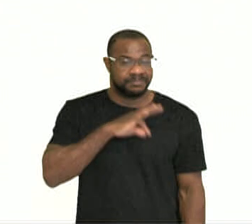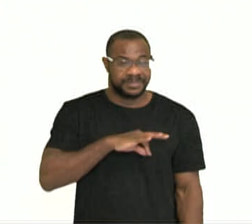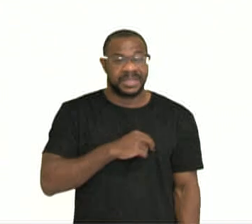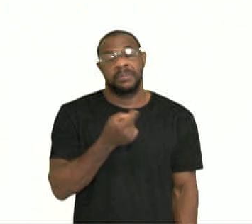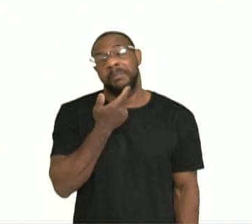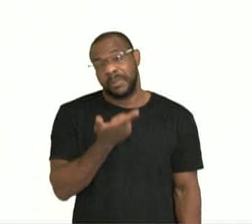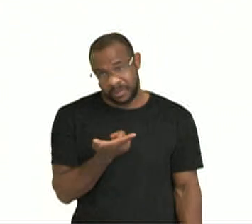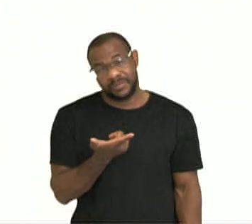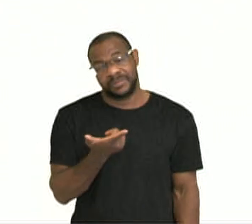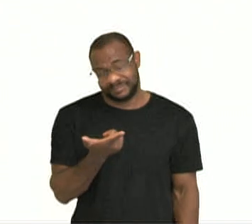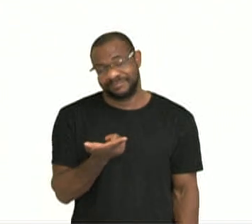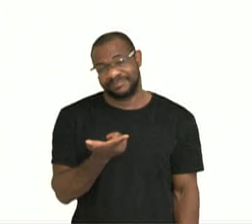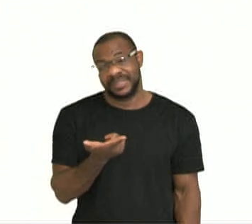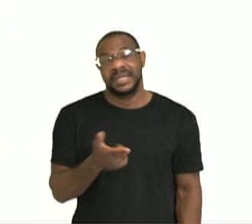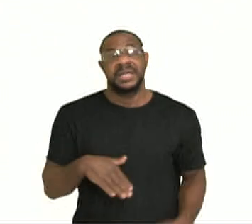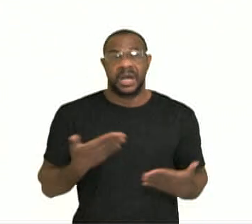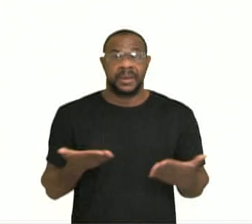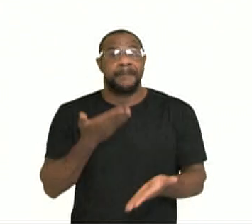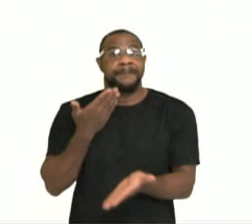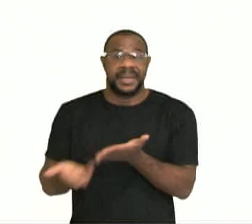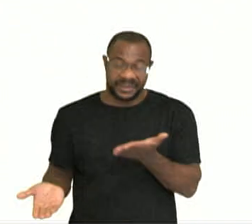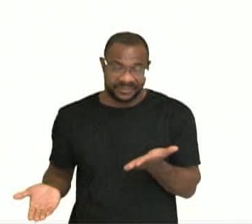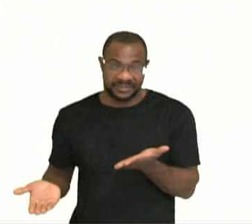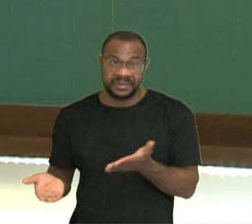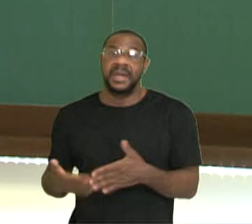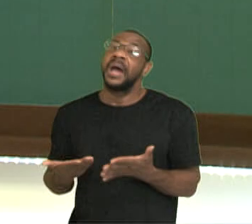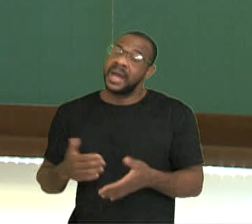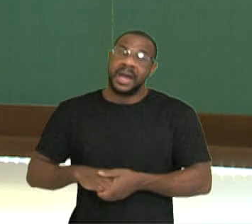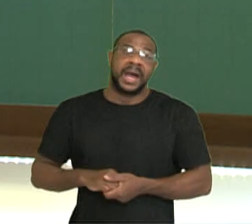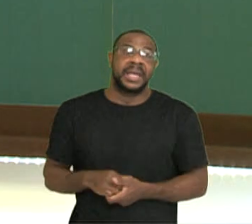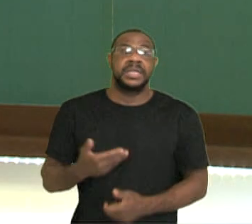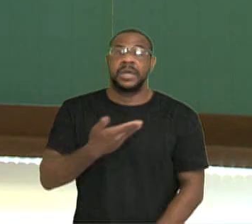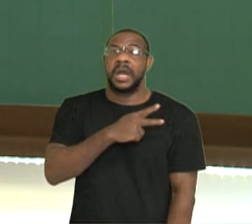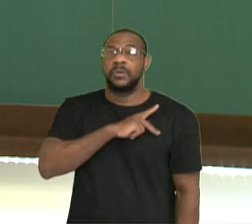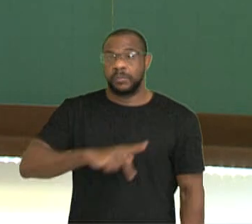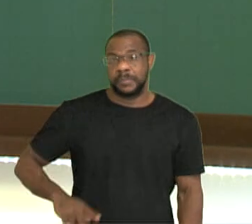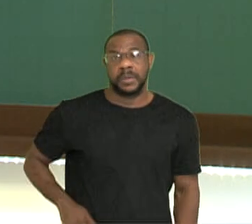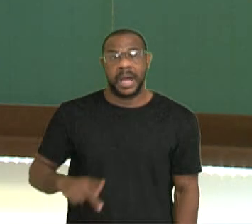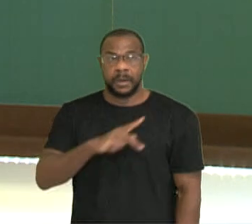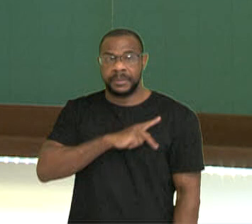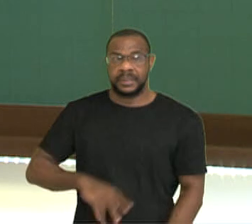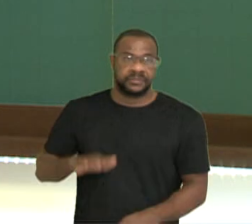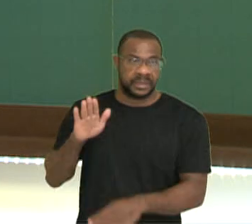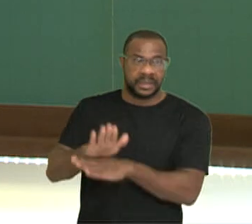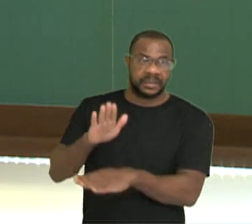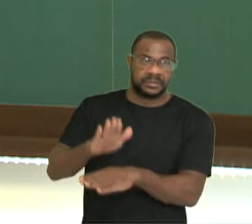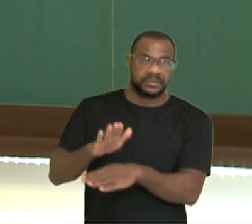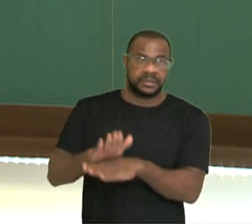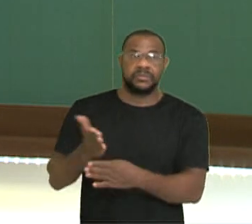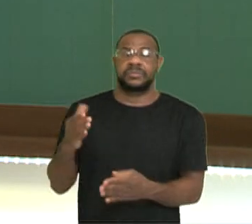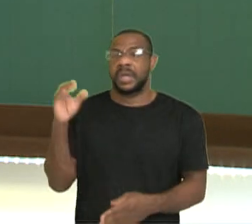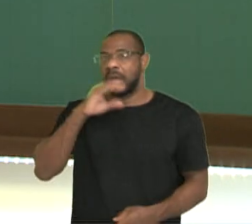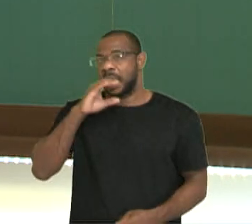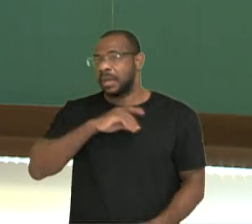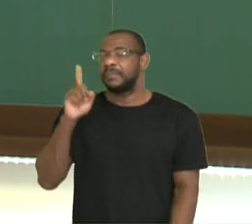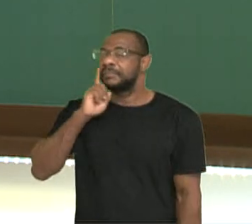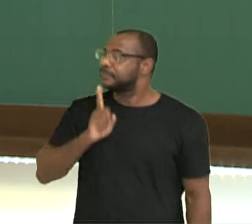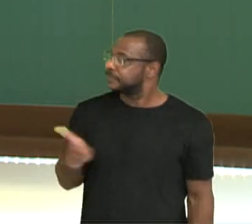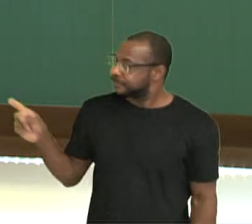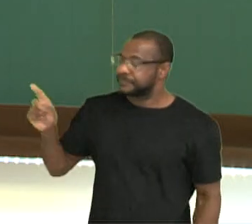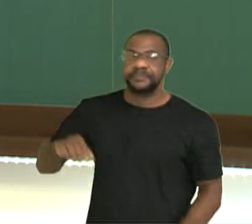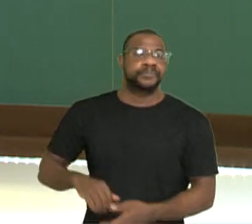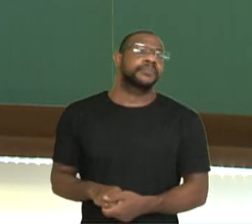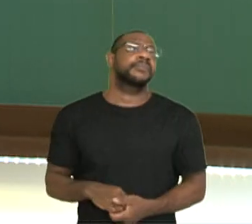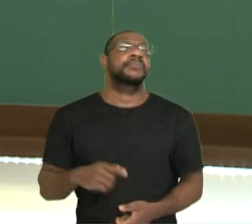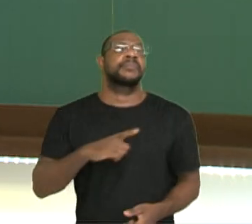pandemia. Então, o governo faz ali um programa para atender essas pessoas. Por isso, chamado de auxílio emergencial, né? E aqui